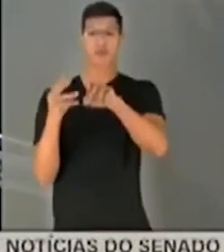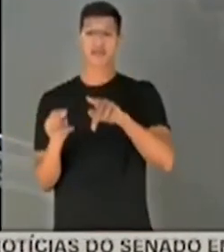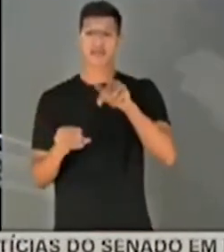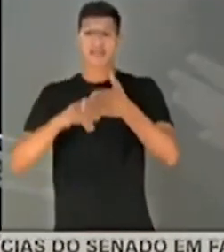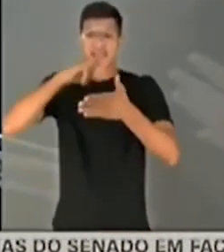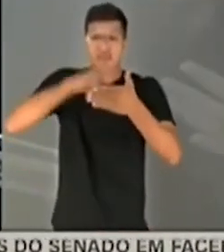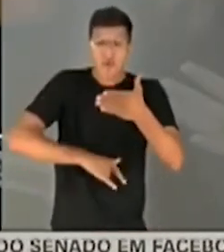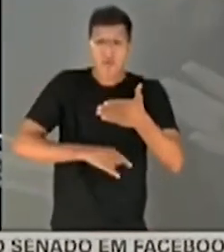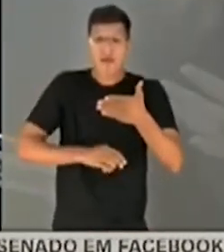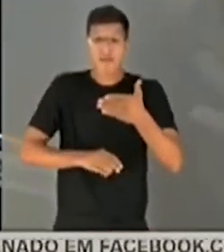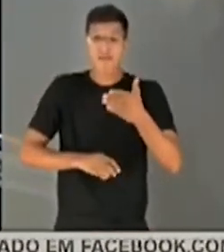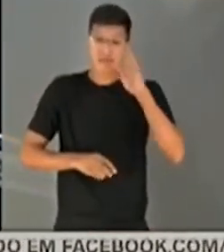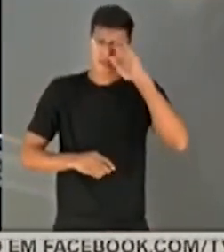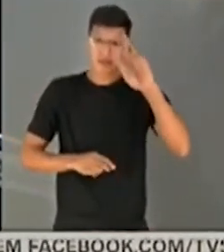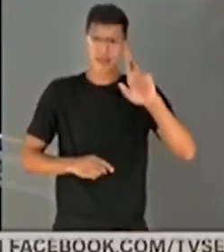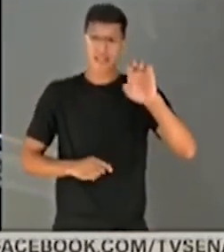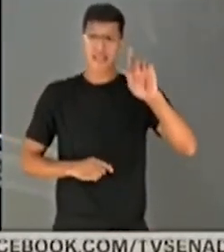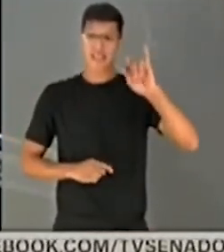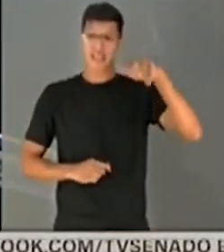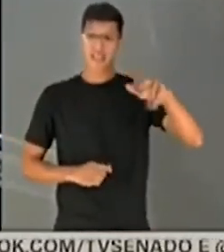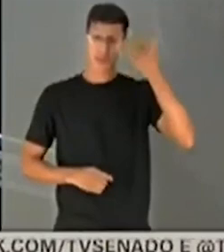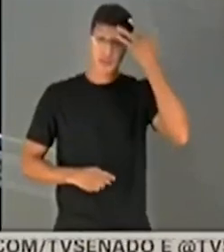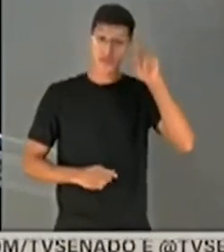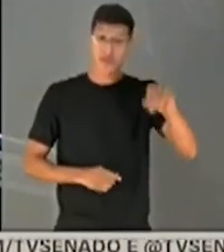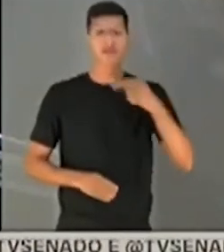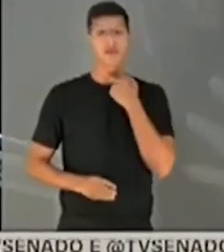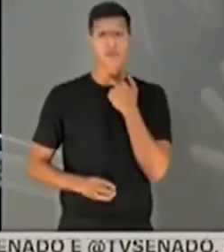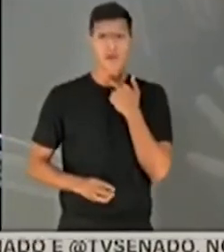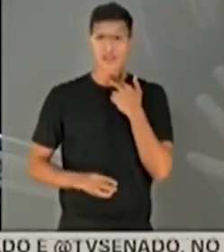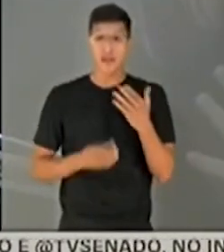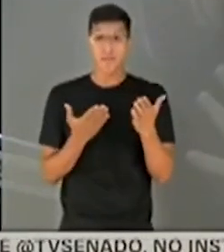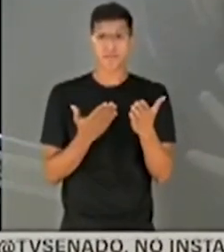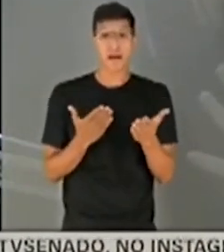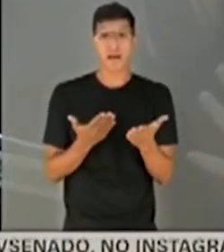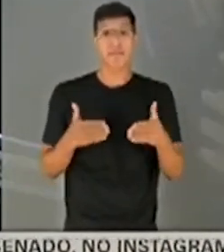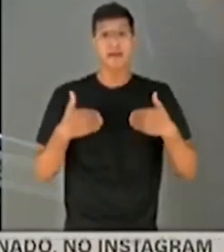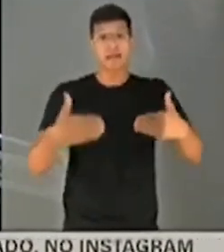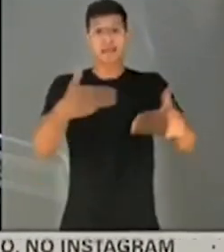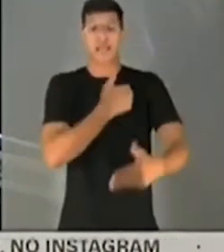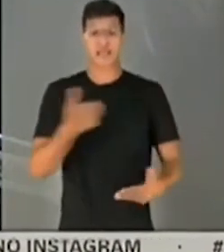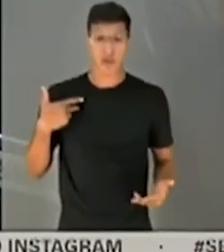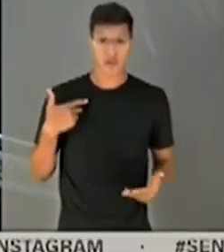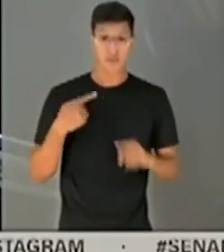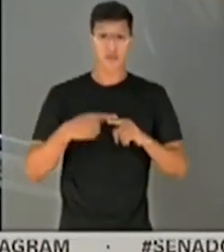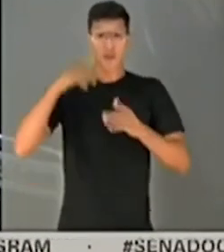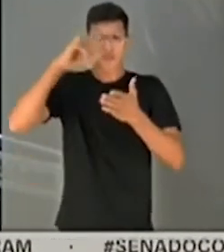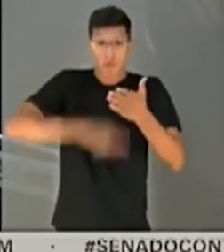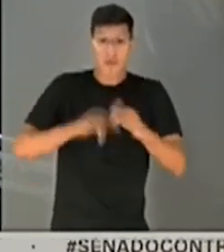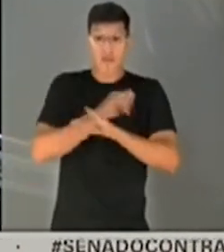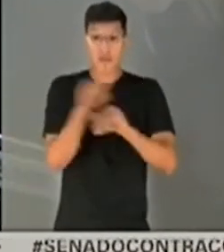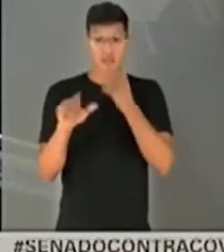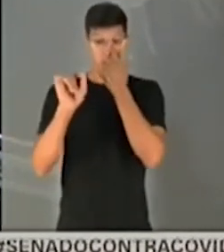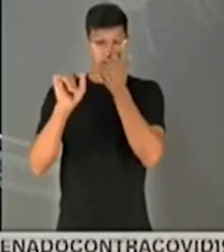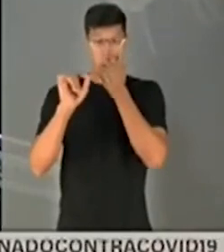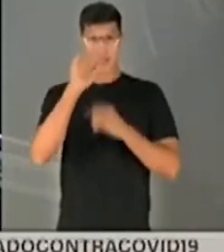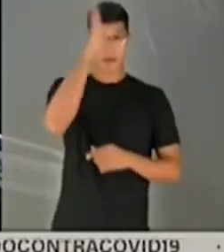Esse documento, senhora Regina, embora não seja a senhora, não poderia ter passado pelo Ministério da Saúde, porque é um documento que diz que